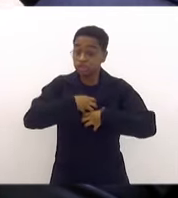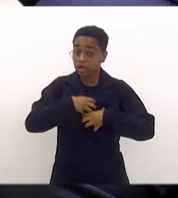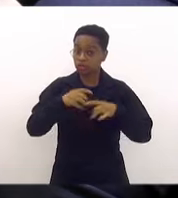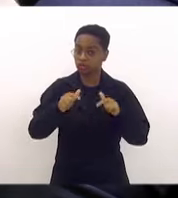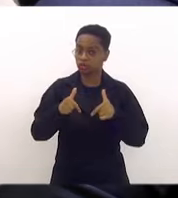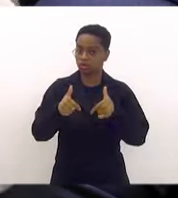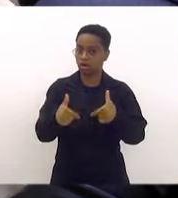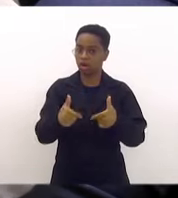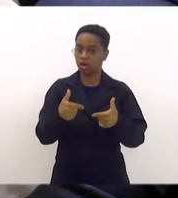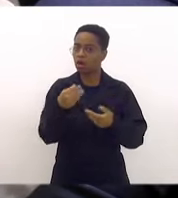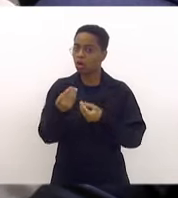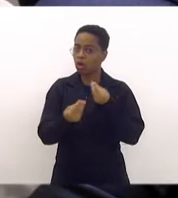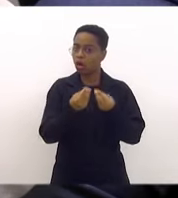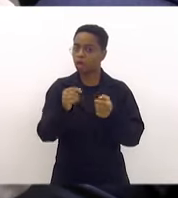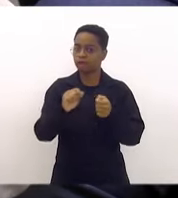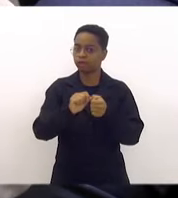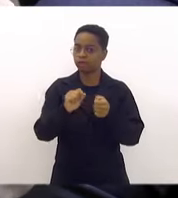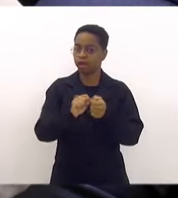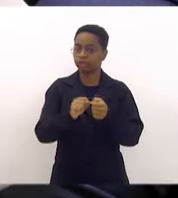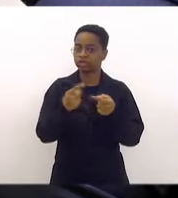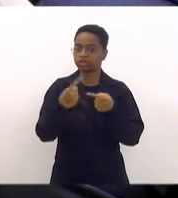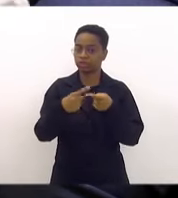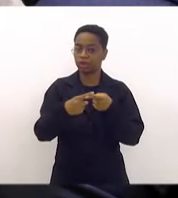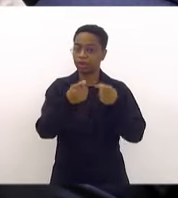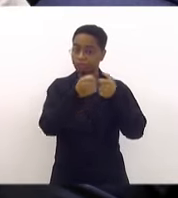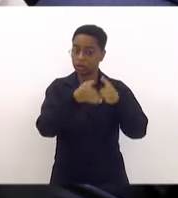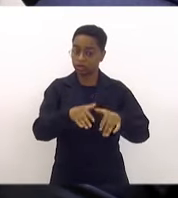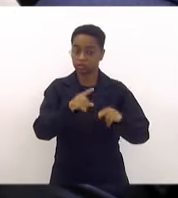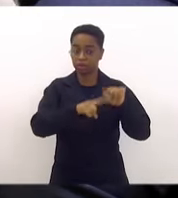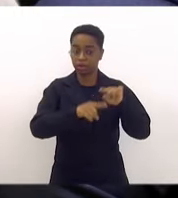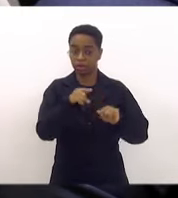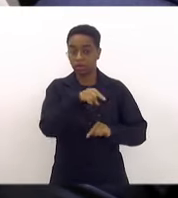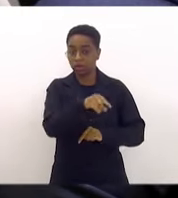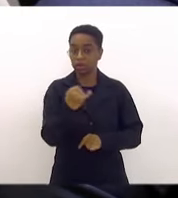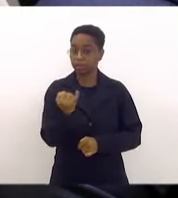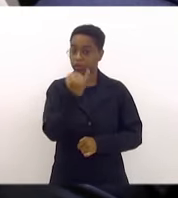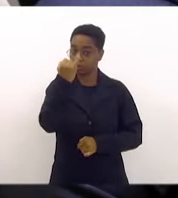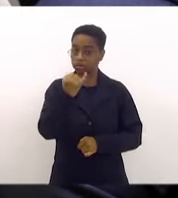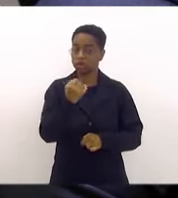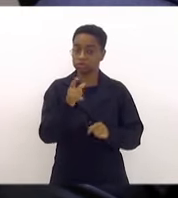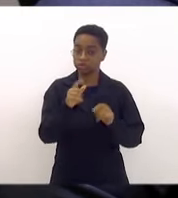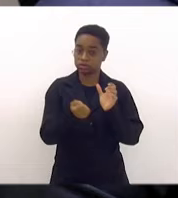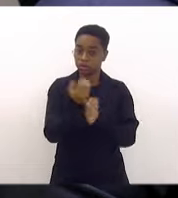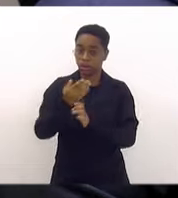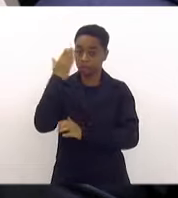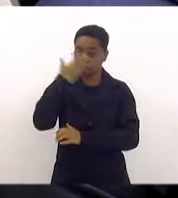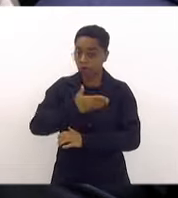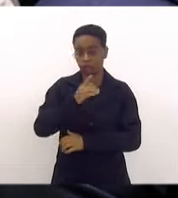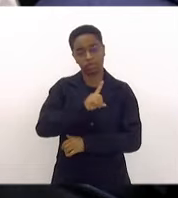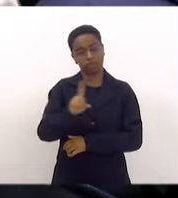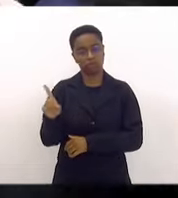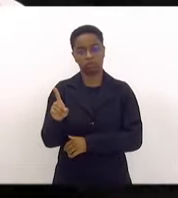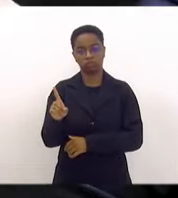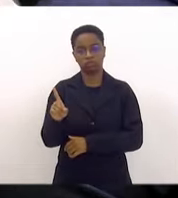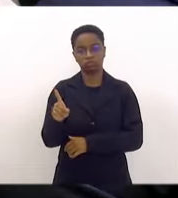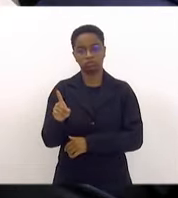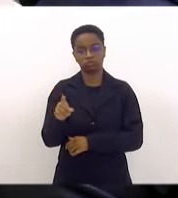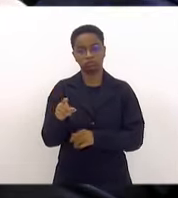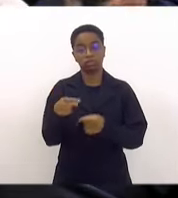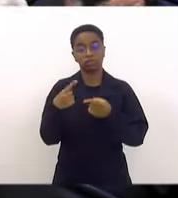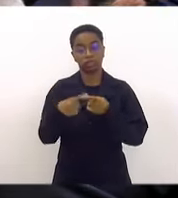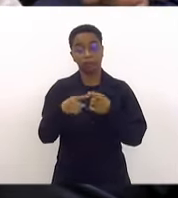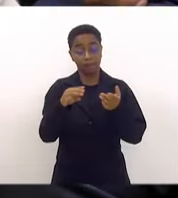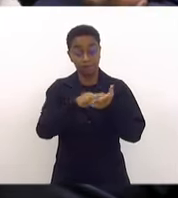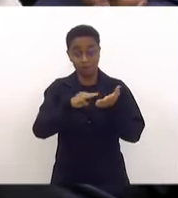utilizado que distorce o instrumento que é importante para a produção de provas não esse método que é